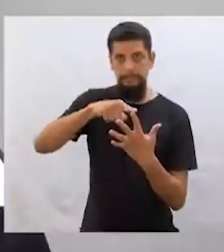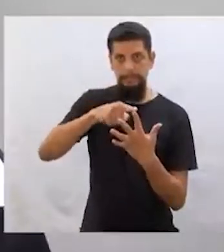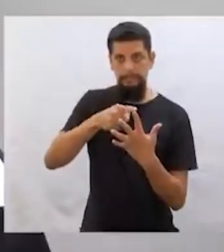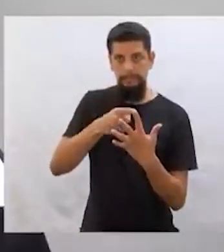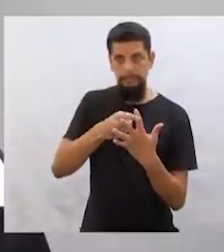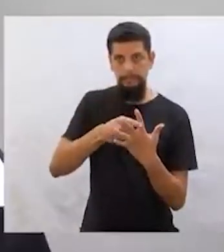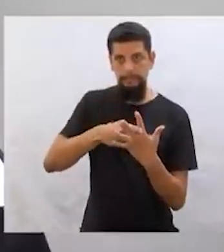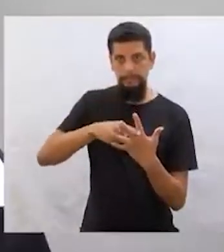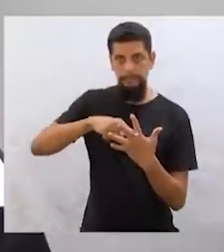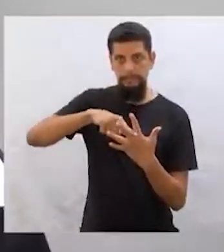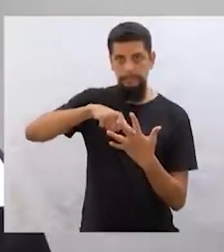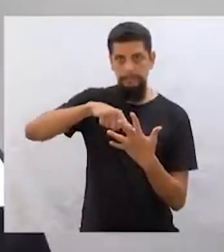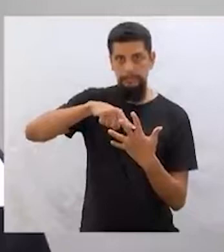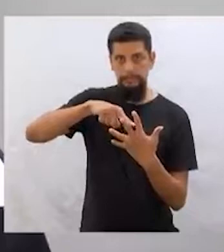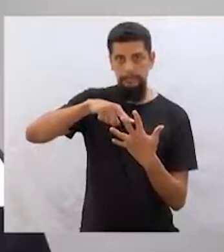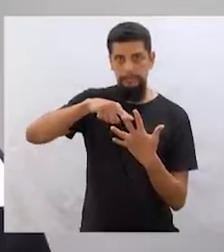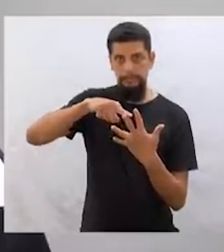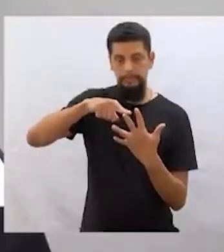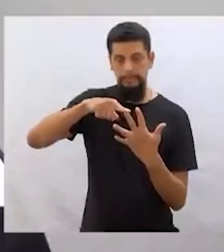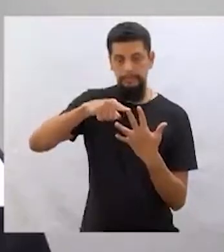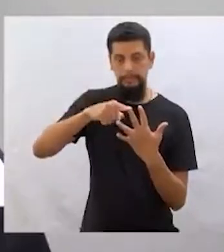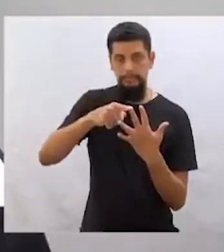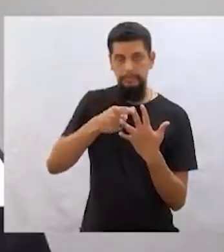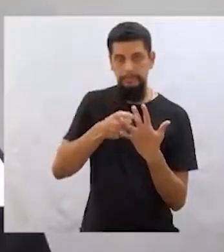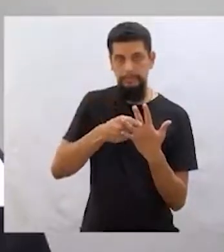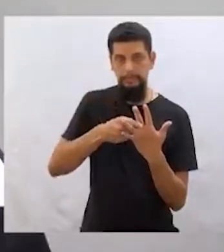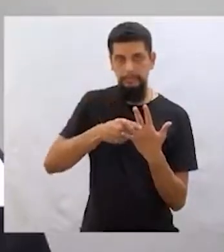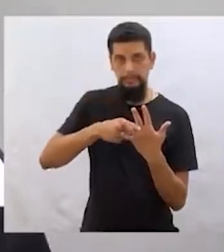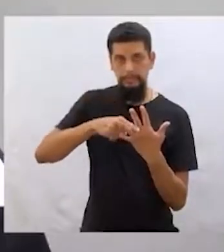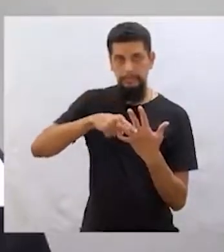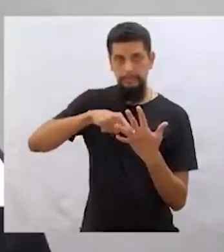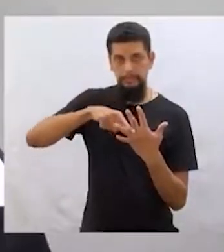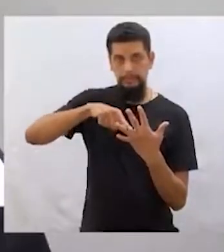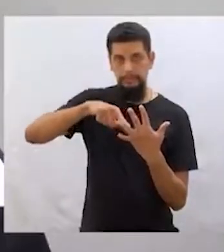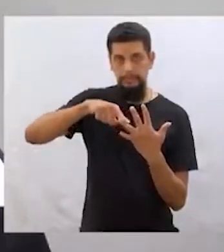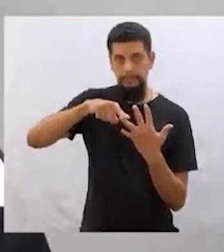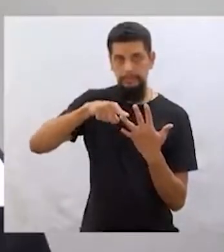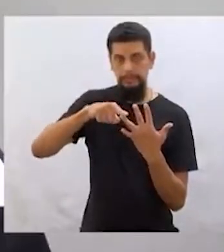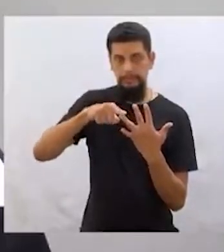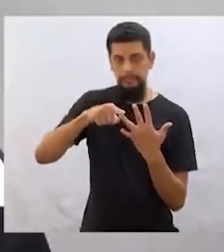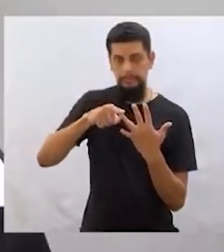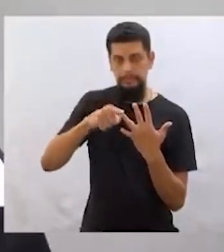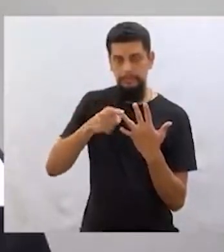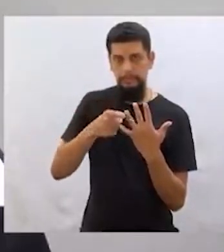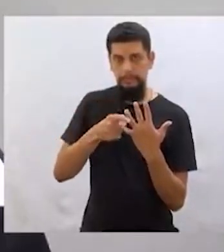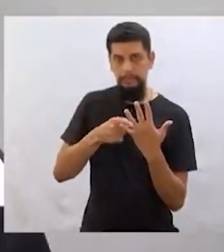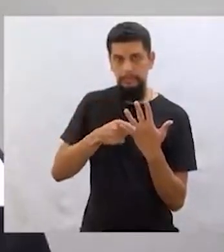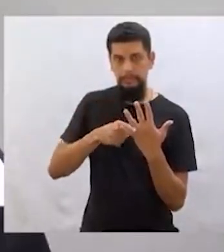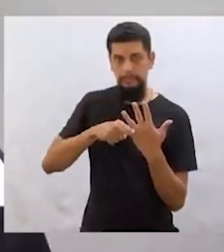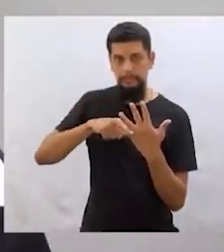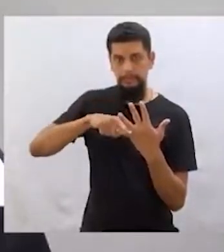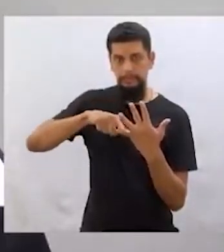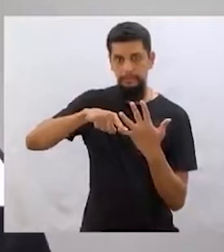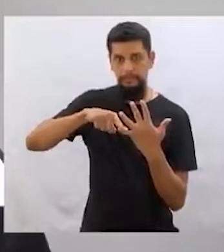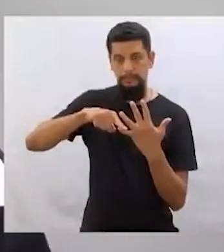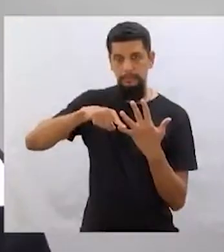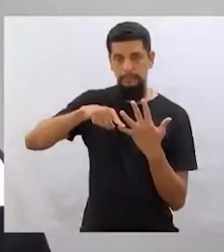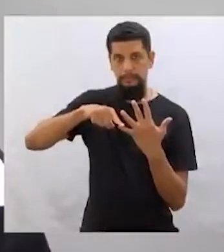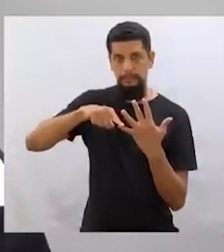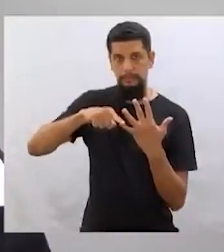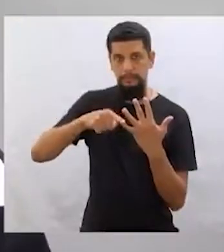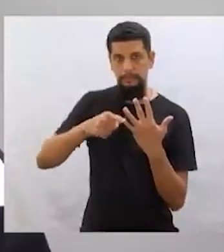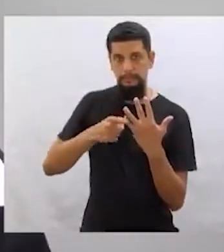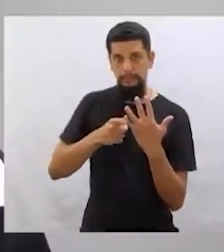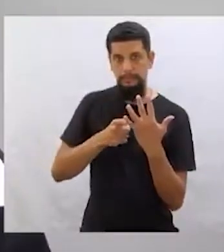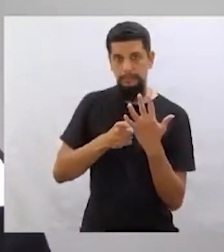conseguindo, ó. Faz até o meio do dedo lá. Olha só, esse é o tabuleiro